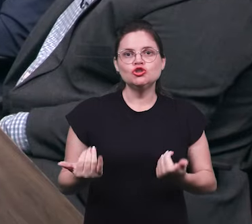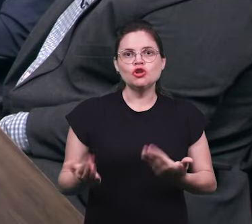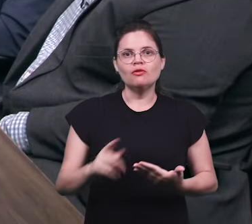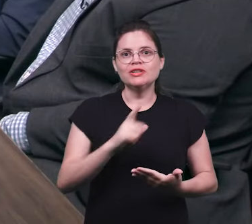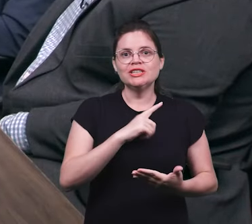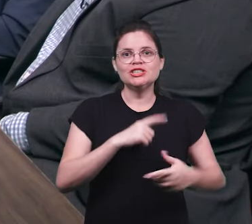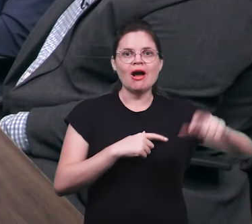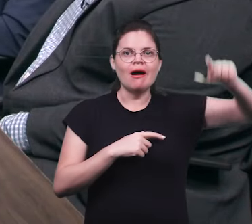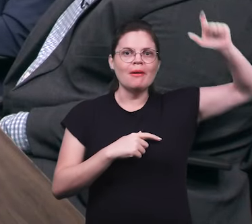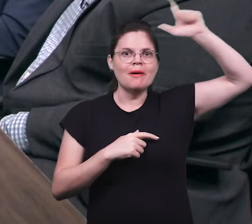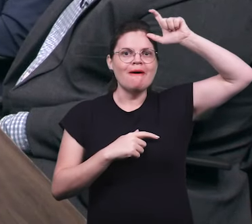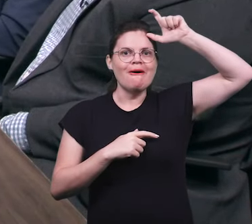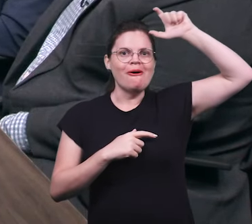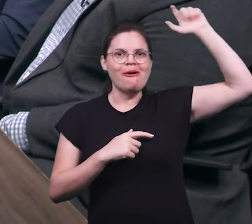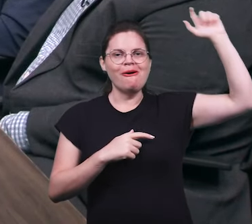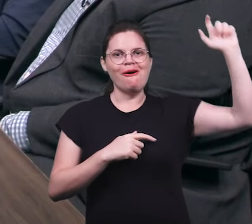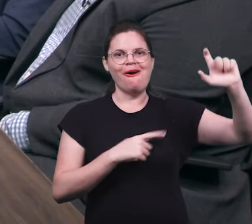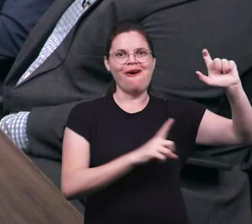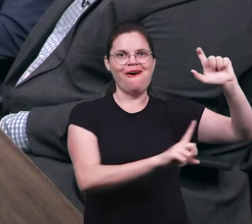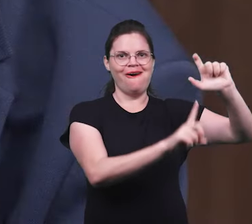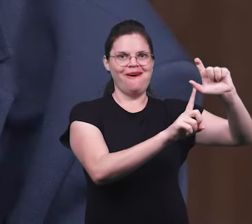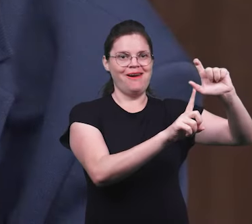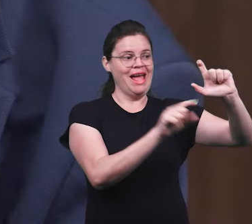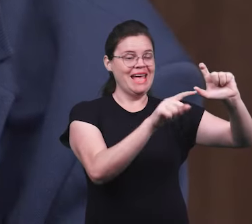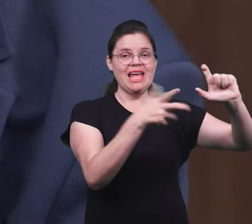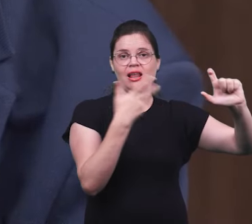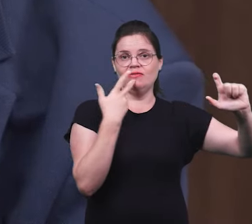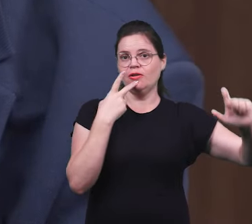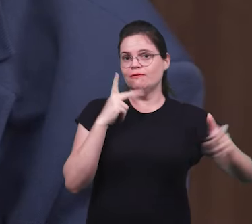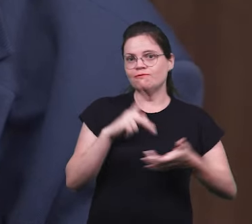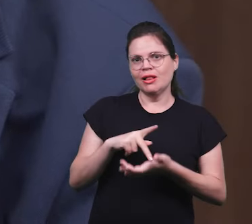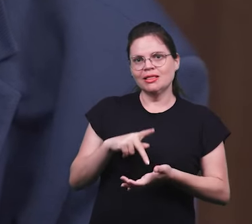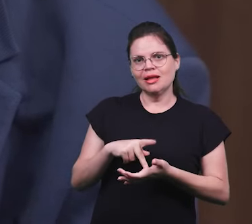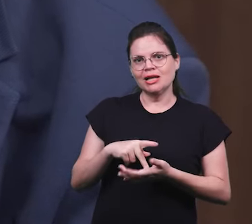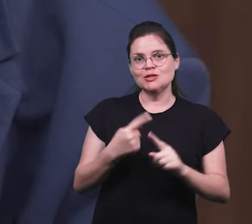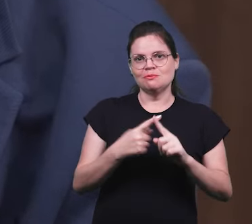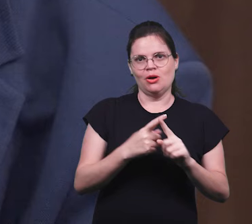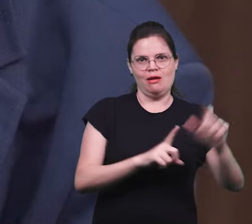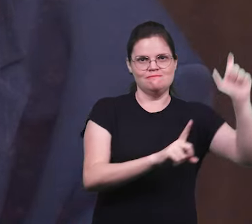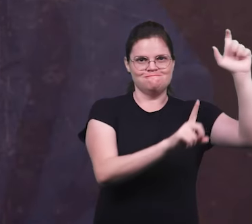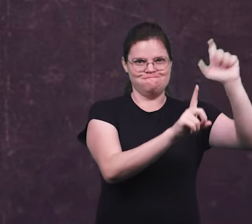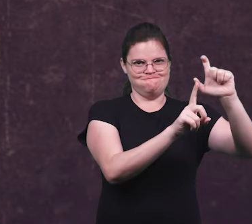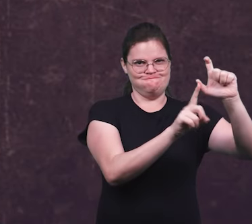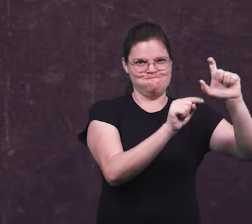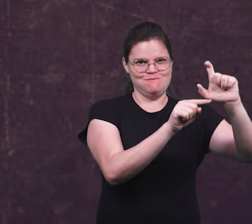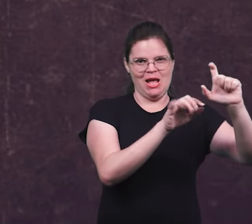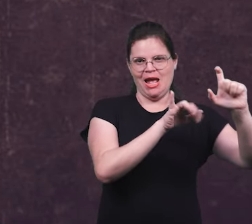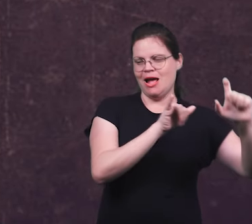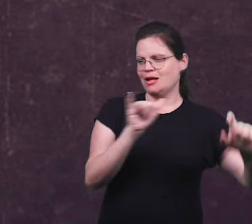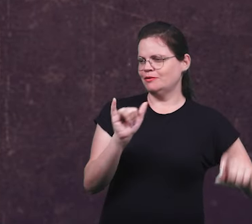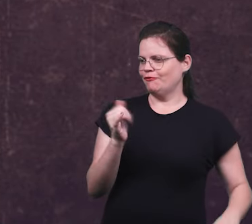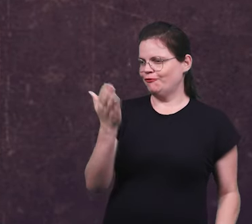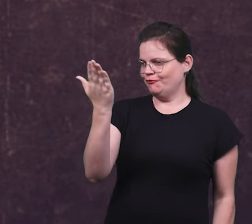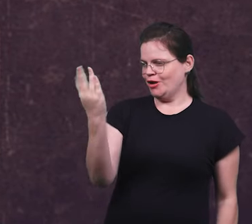do espírito adivinhador. Ela está falando a verdade, viu? Falou, olha só, esses